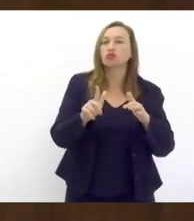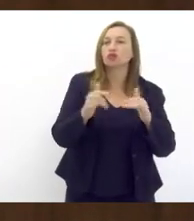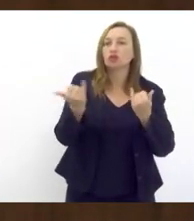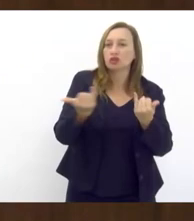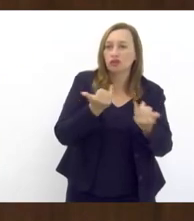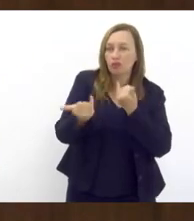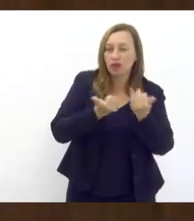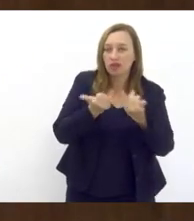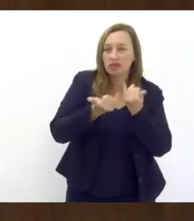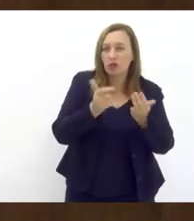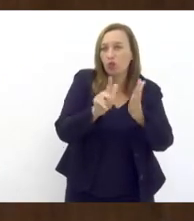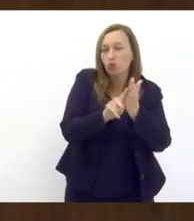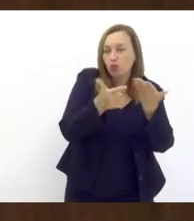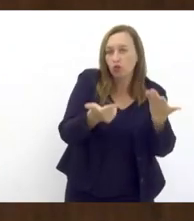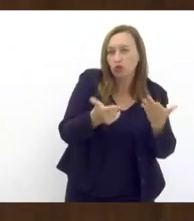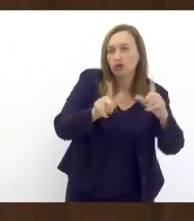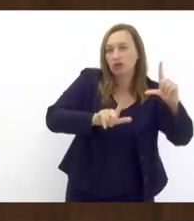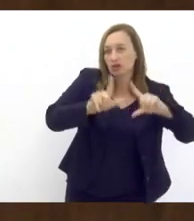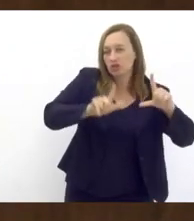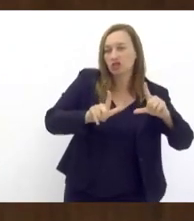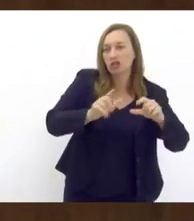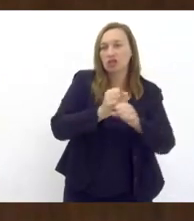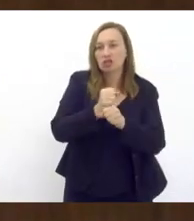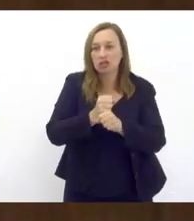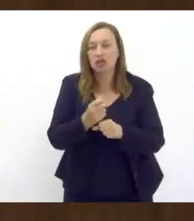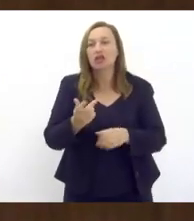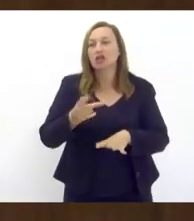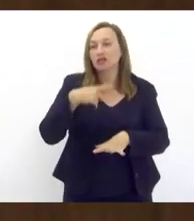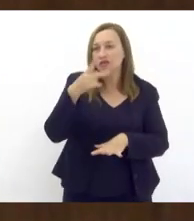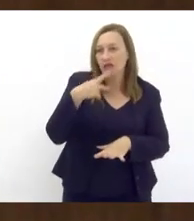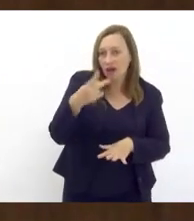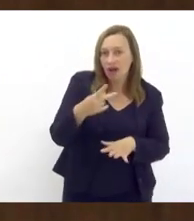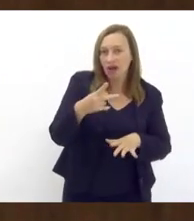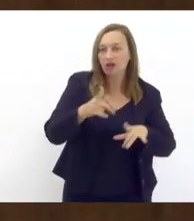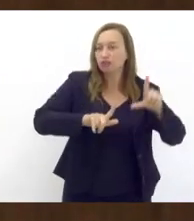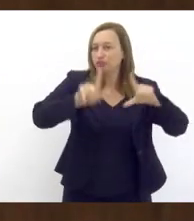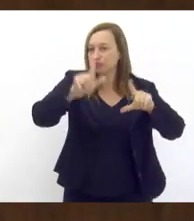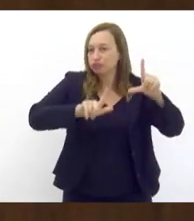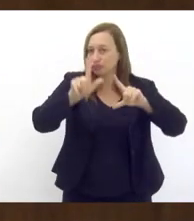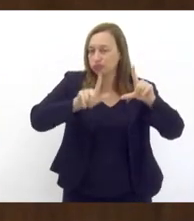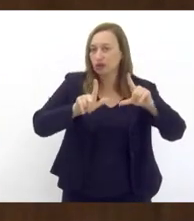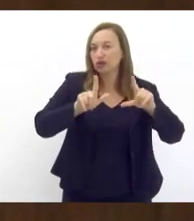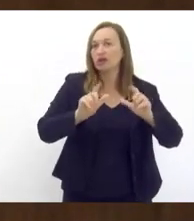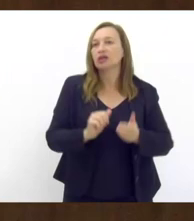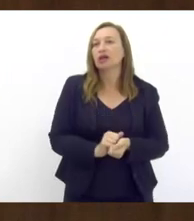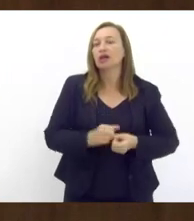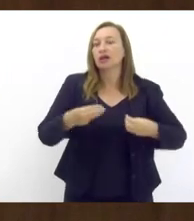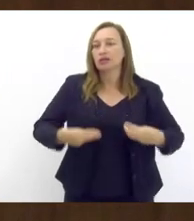ano, matéria de fala em rede nacional da ministra